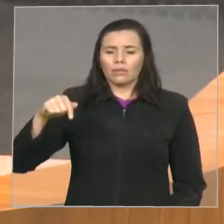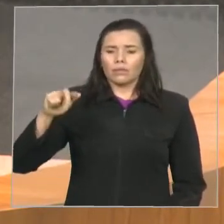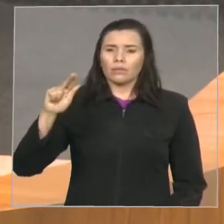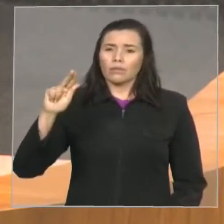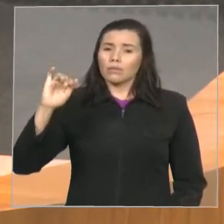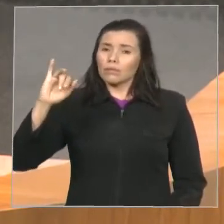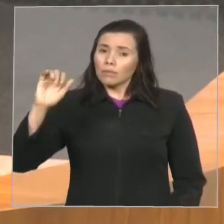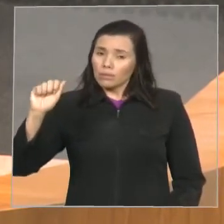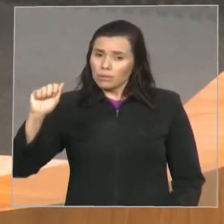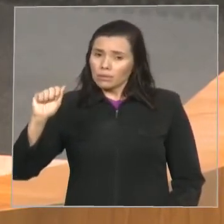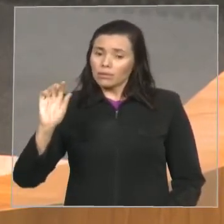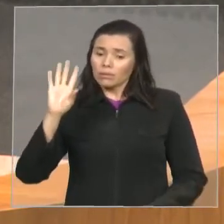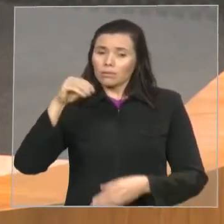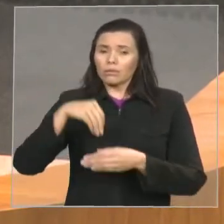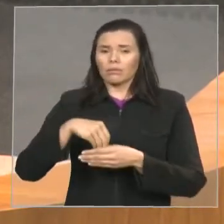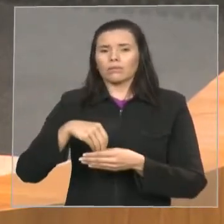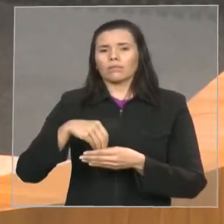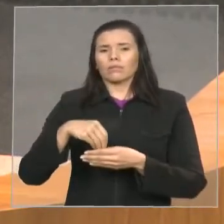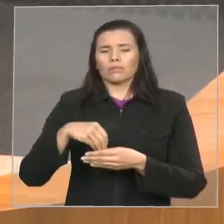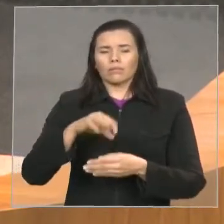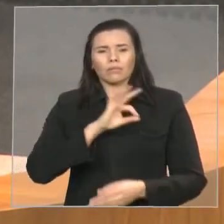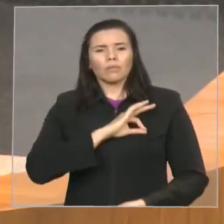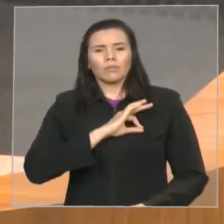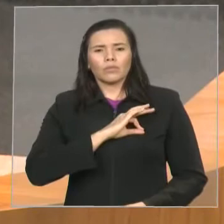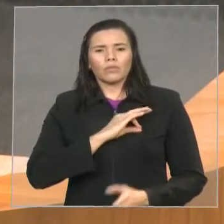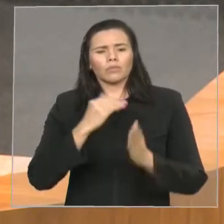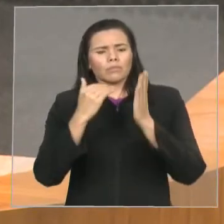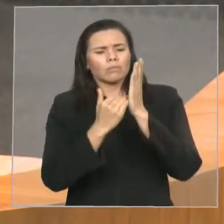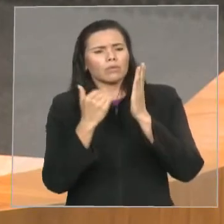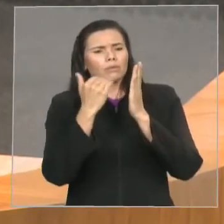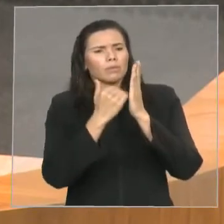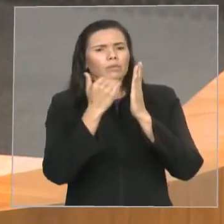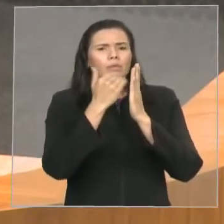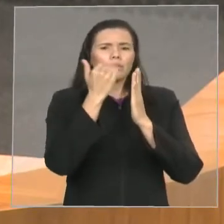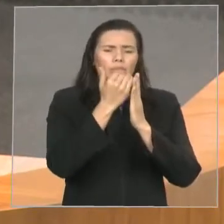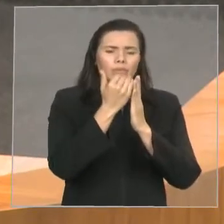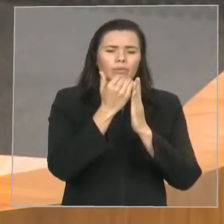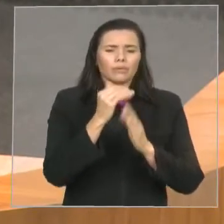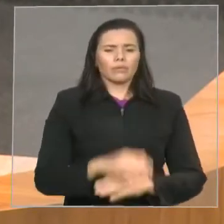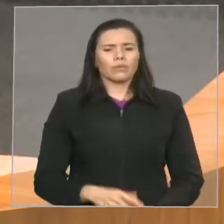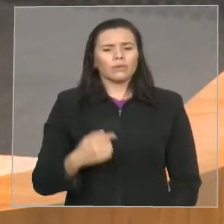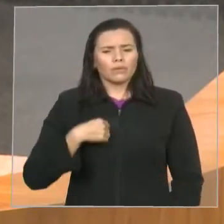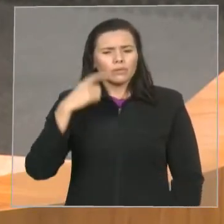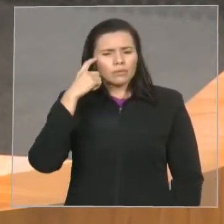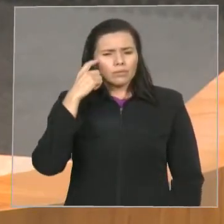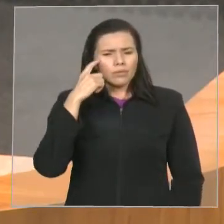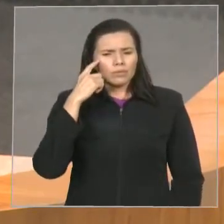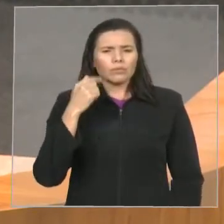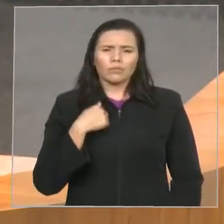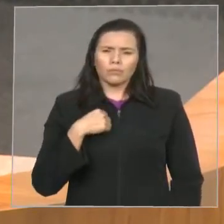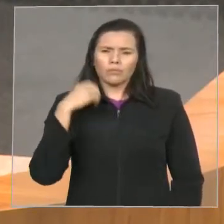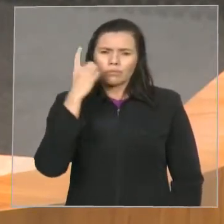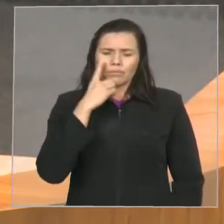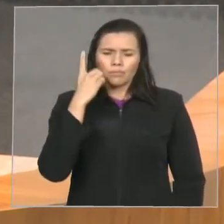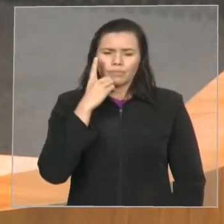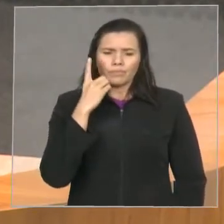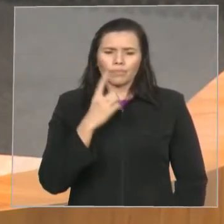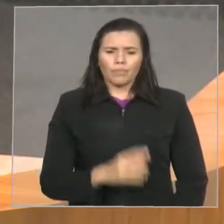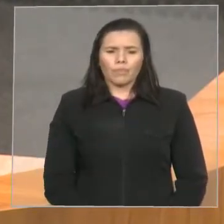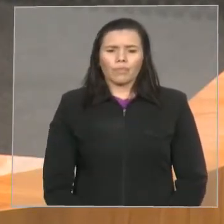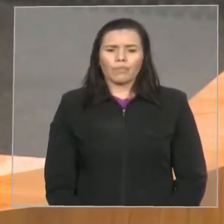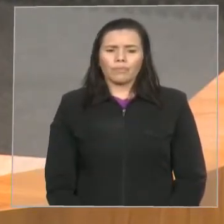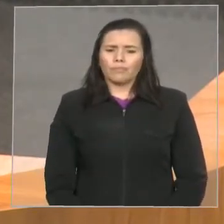o pessoal, só um segundo para conclusão, é que os delegados, nós não podemos aqui como deputados